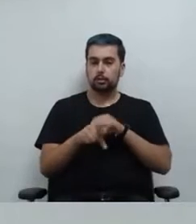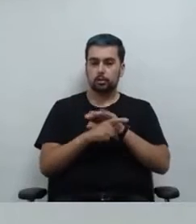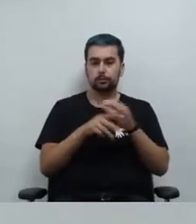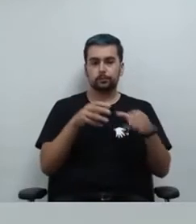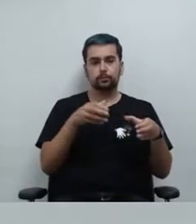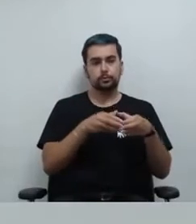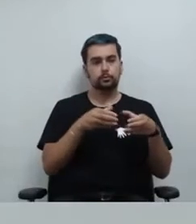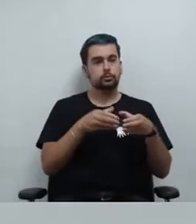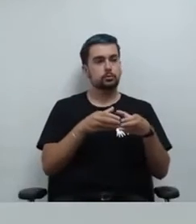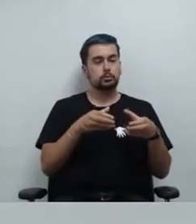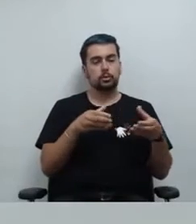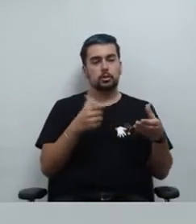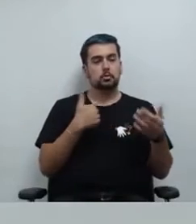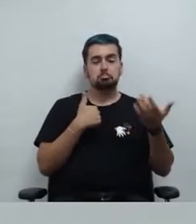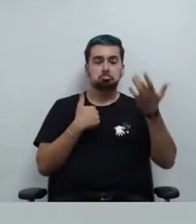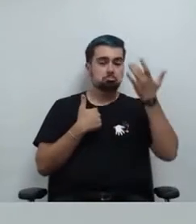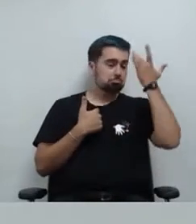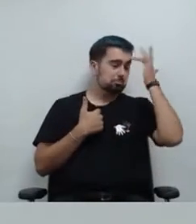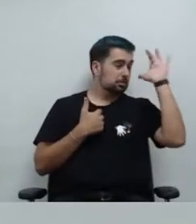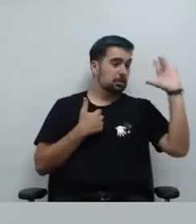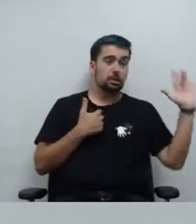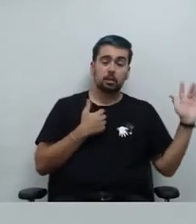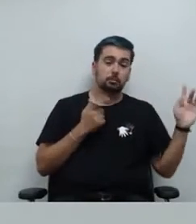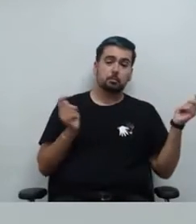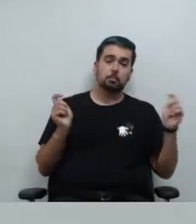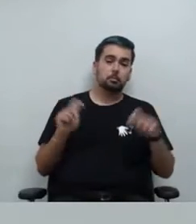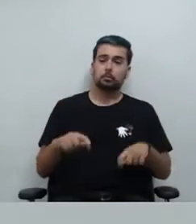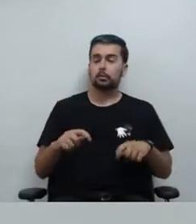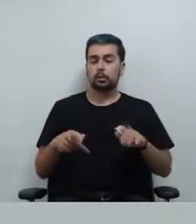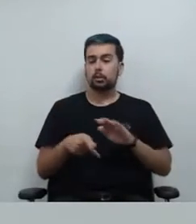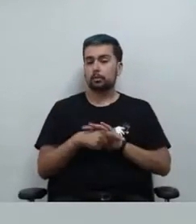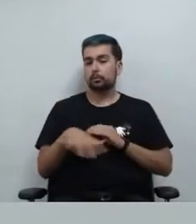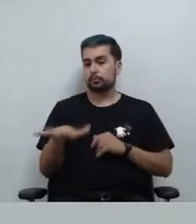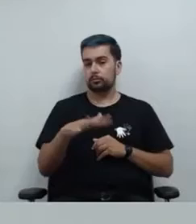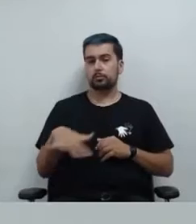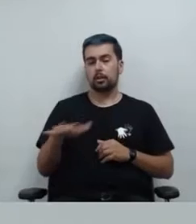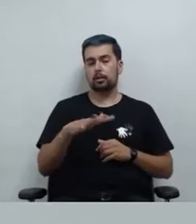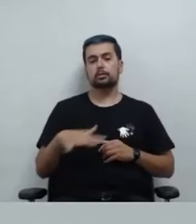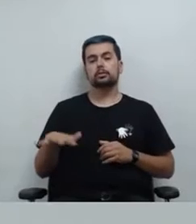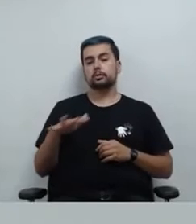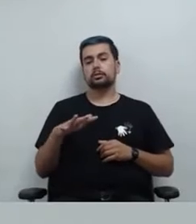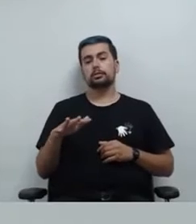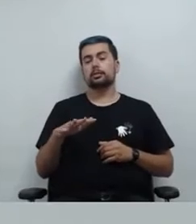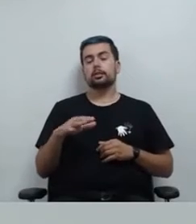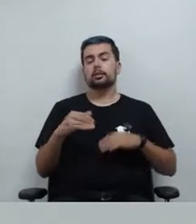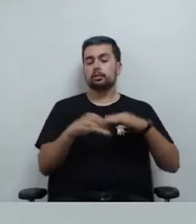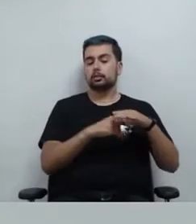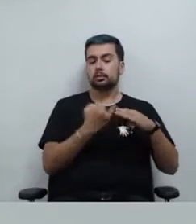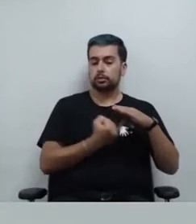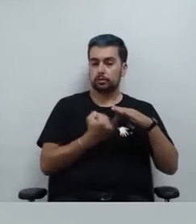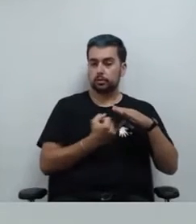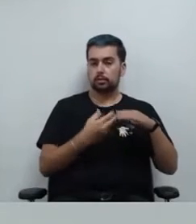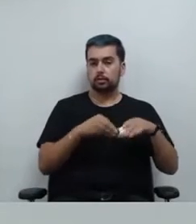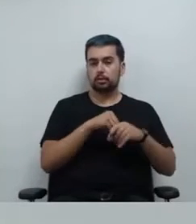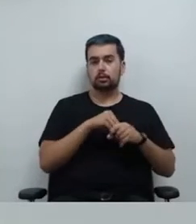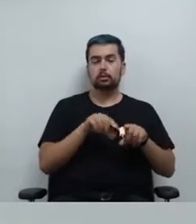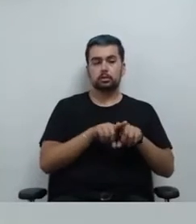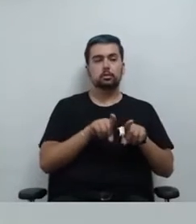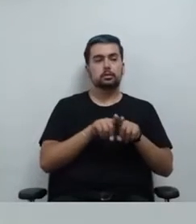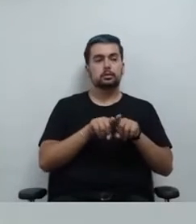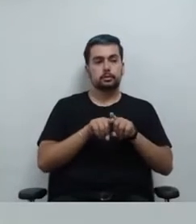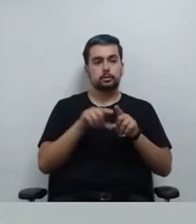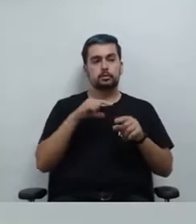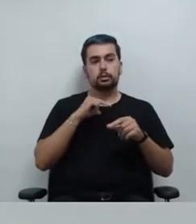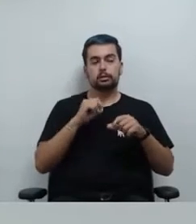ideia do qual a potência desse espaço dentro dessa instituição, que acaba